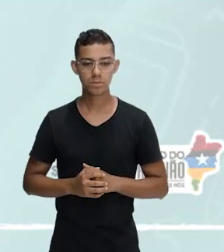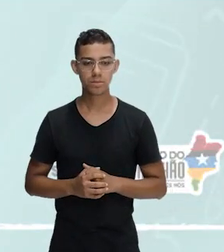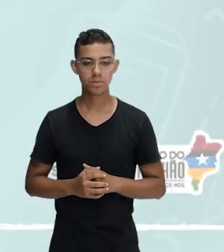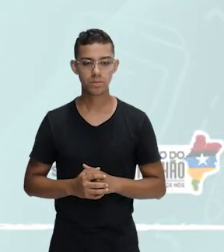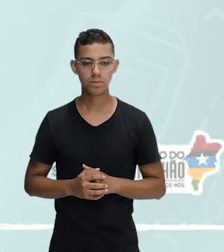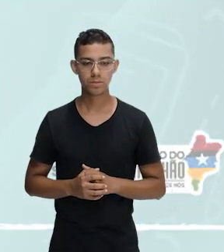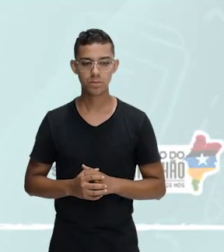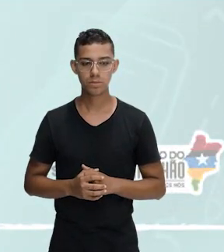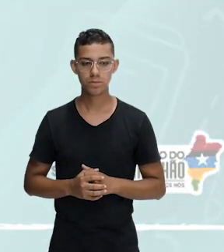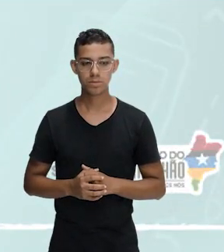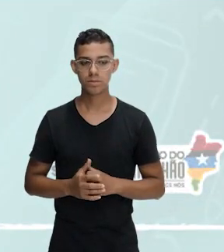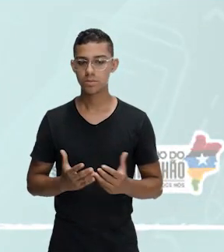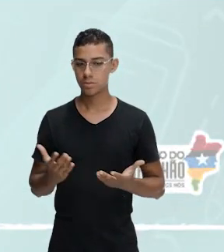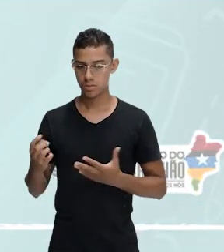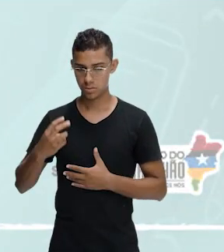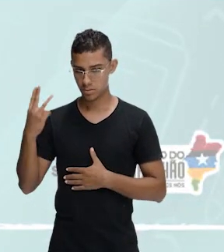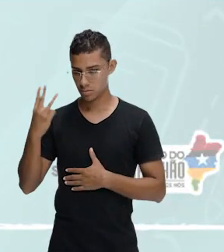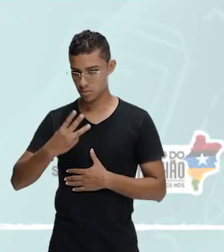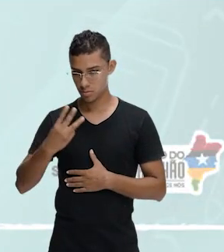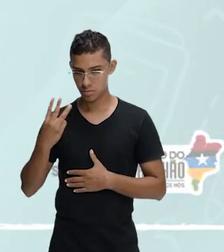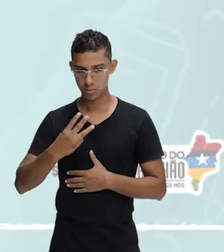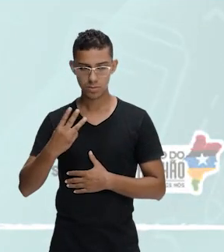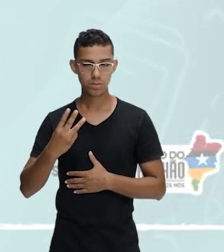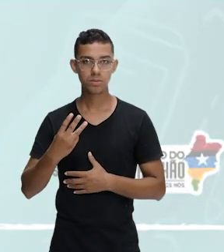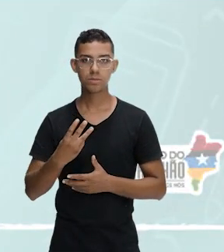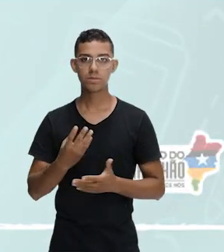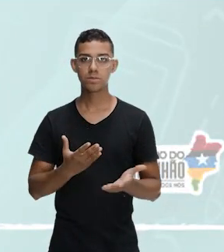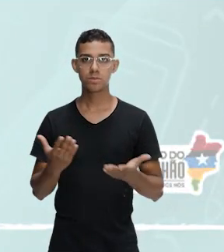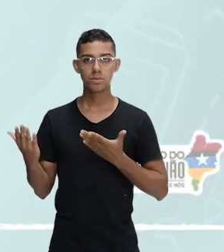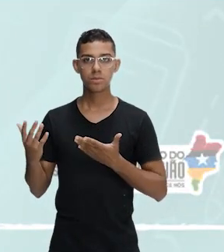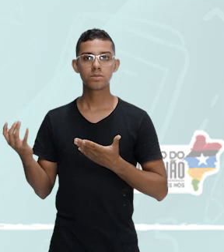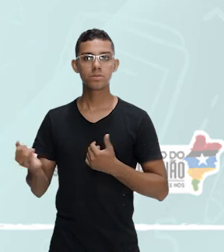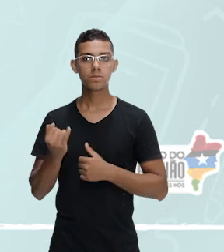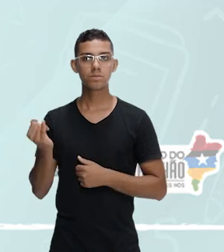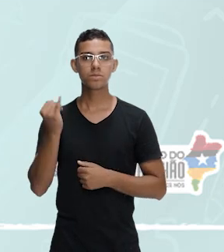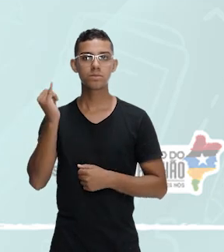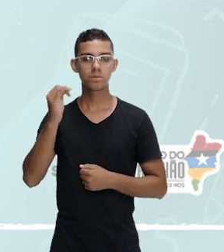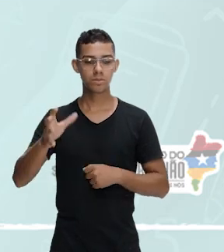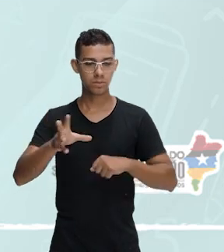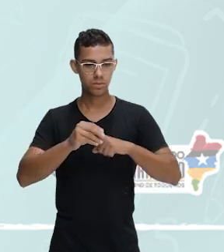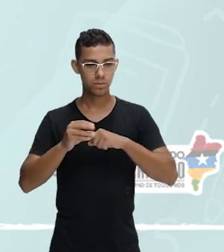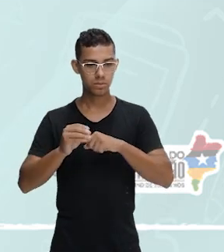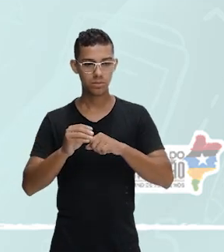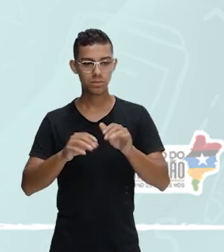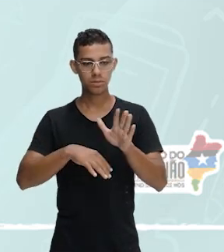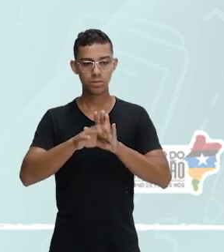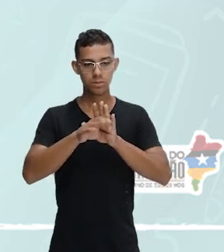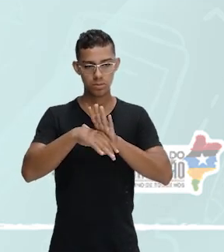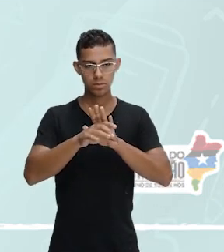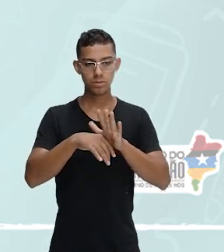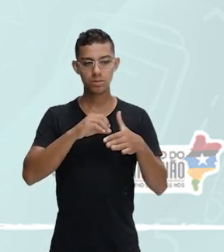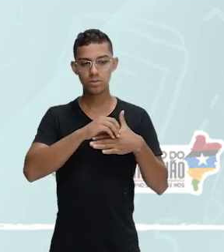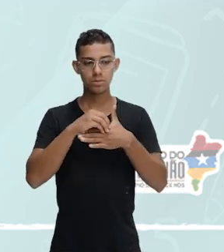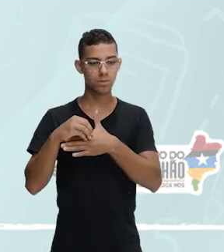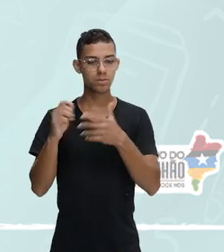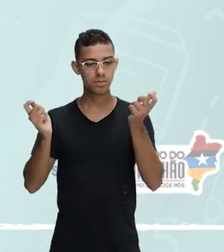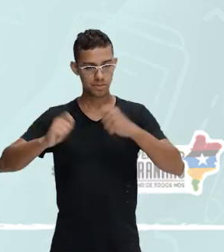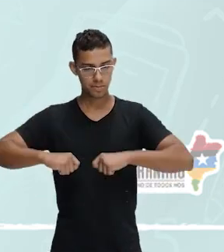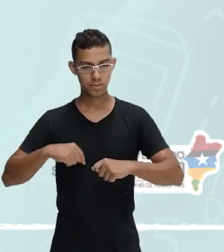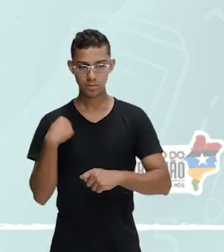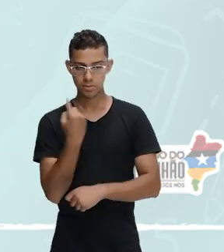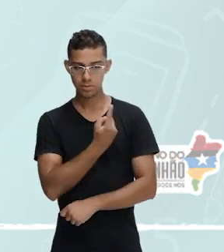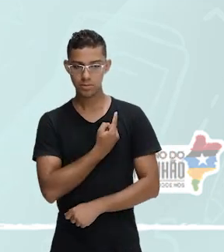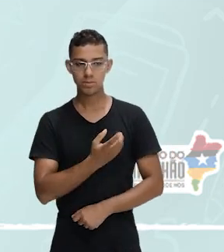Bom, essa terceira questão eu coloquei para vocês, porque ela é extremamente conceitual e ela traz a necessidade de